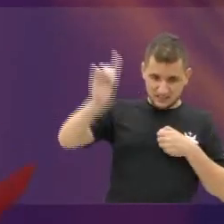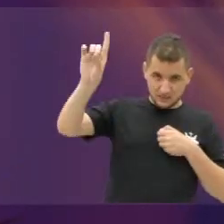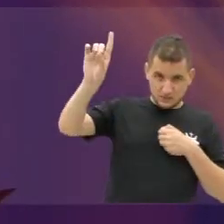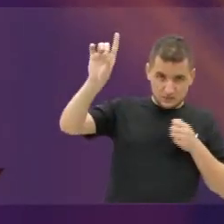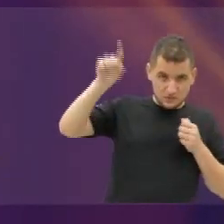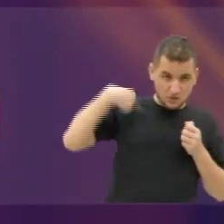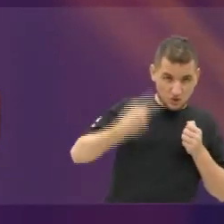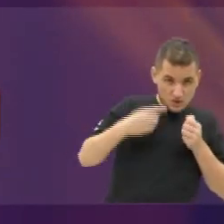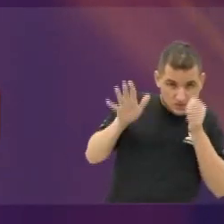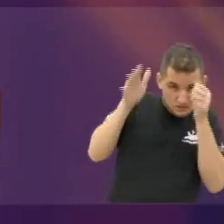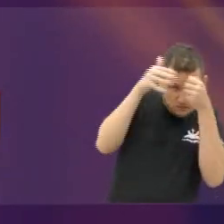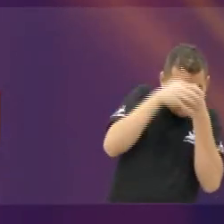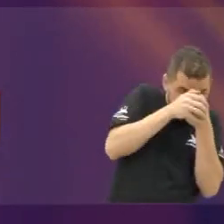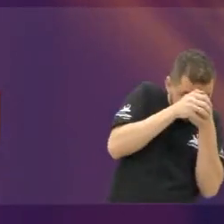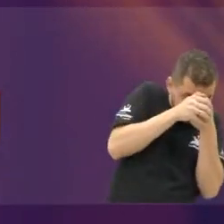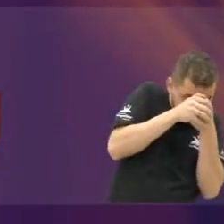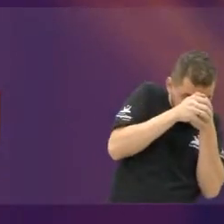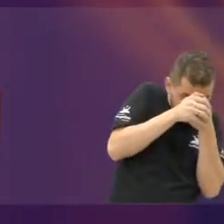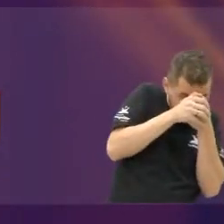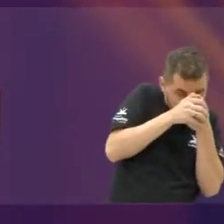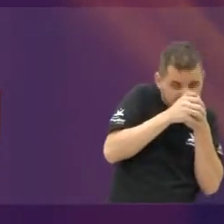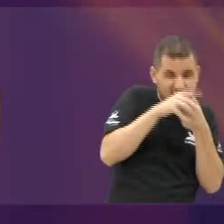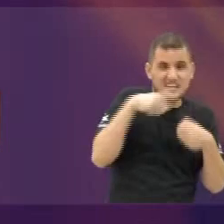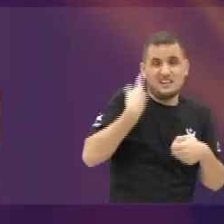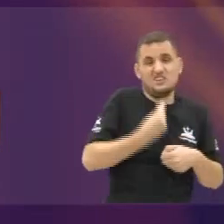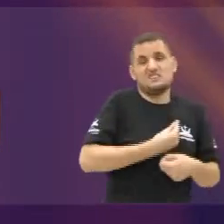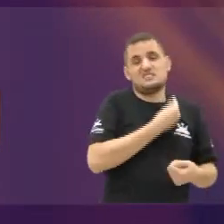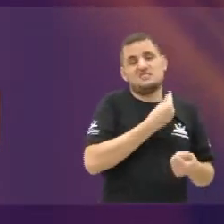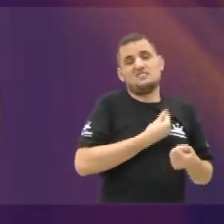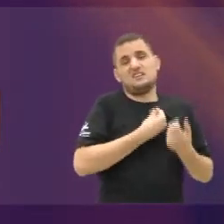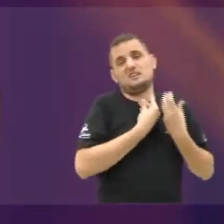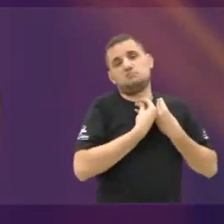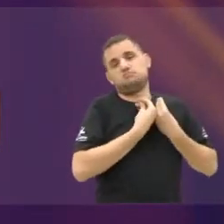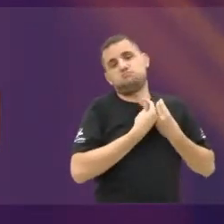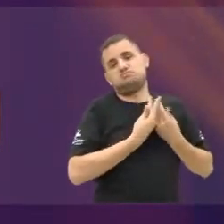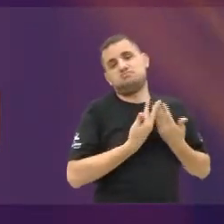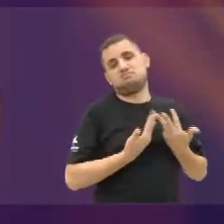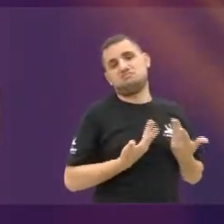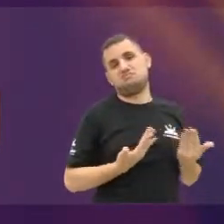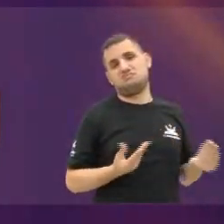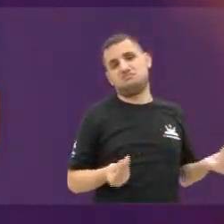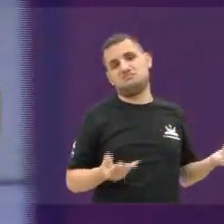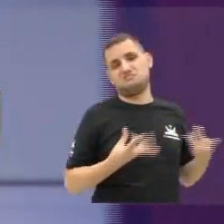E quando nos escondemos de Deus, a nossa vida perde o sentido.